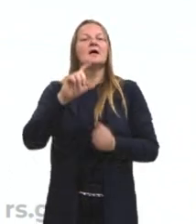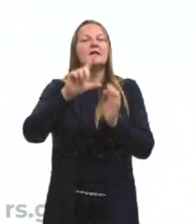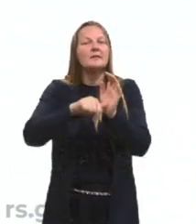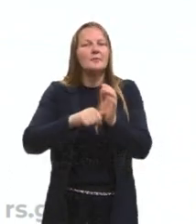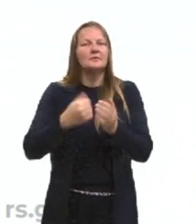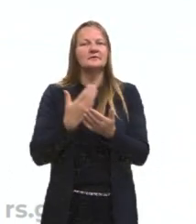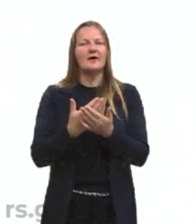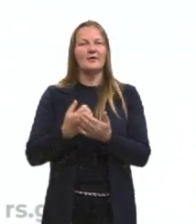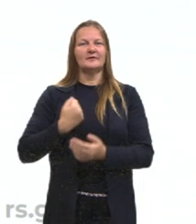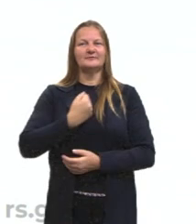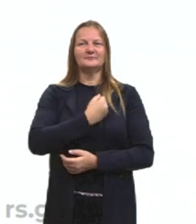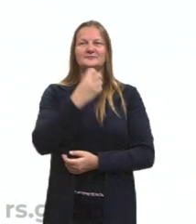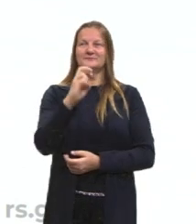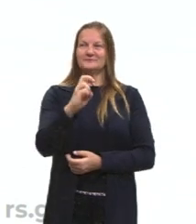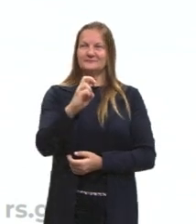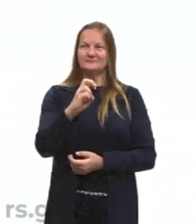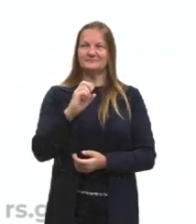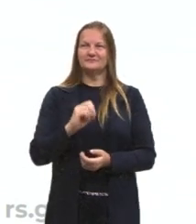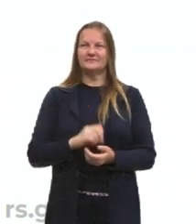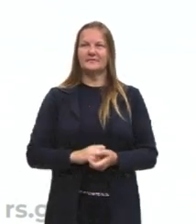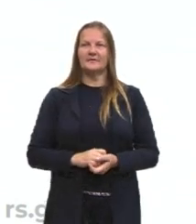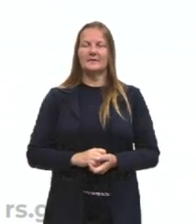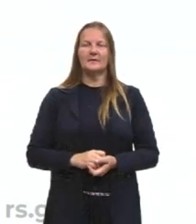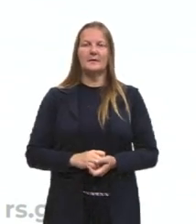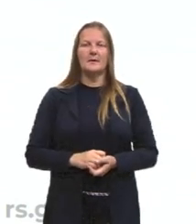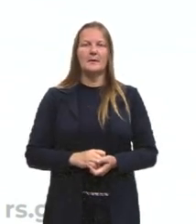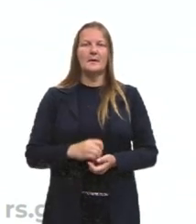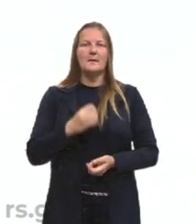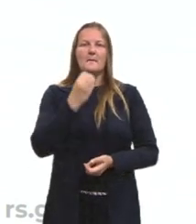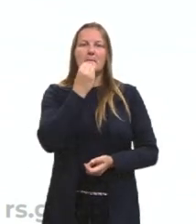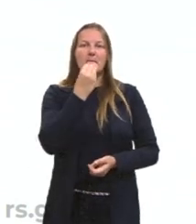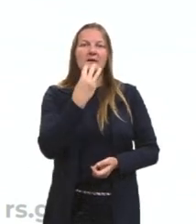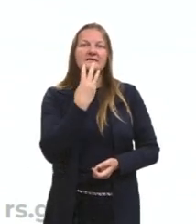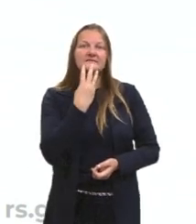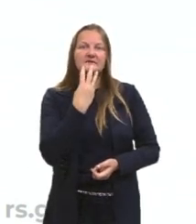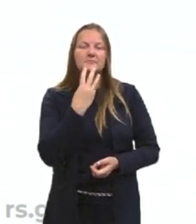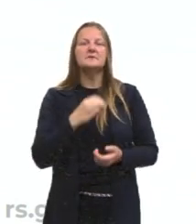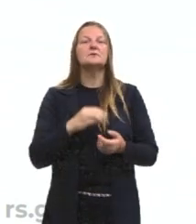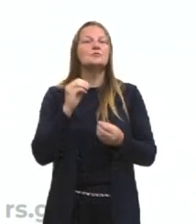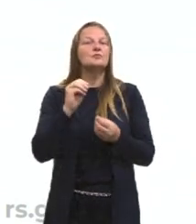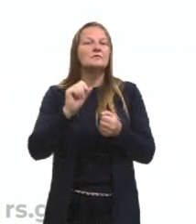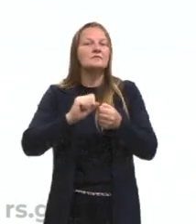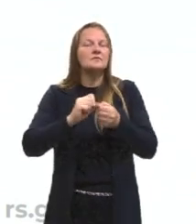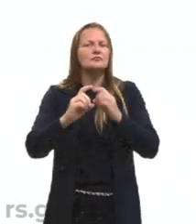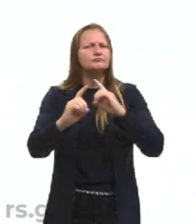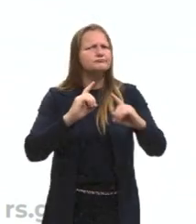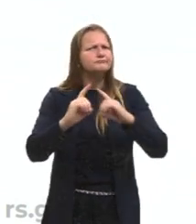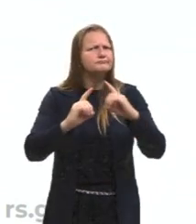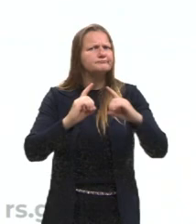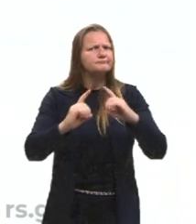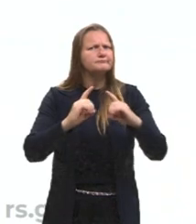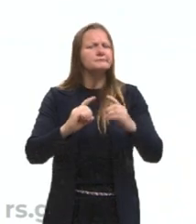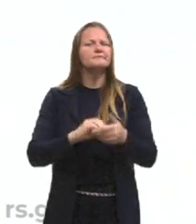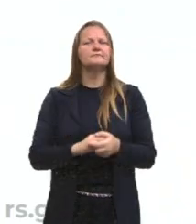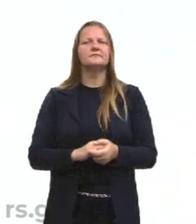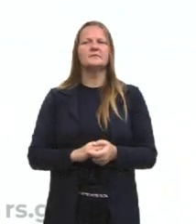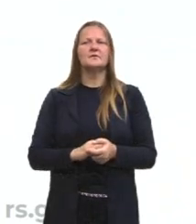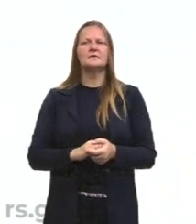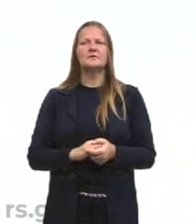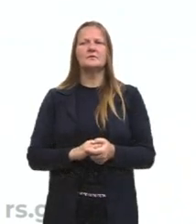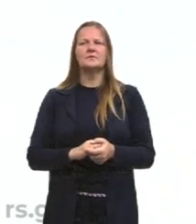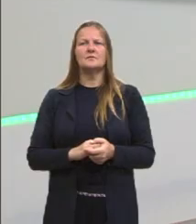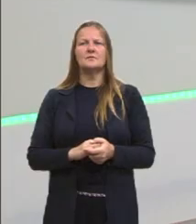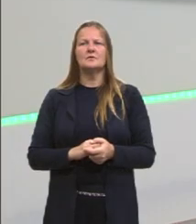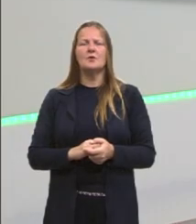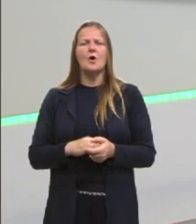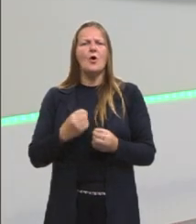a gente viu a questão do Max Weber né ao Max Weber vai também discutir mas aí ele vai discutir de uma outra forma né